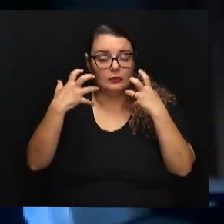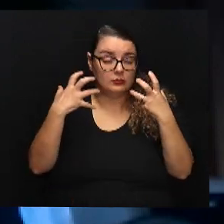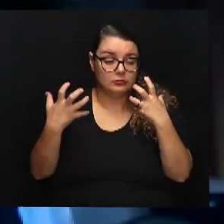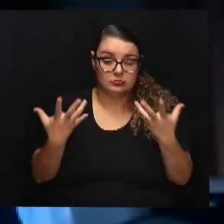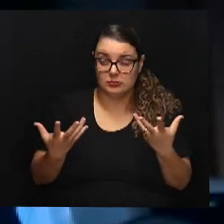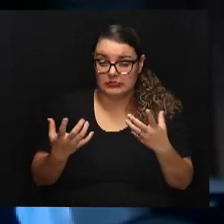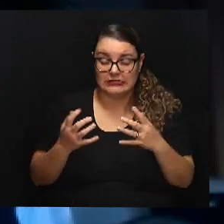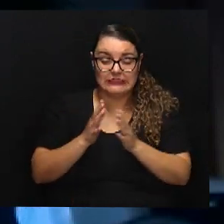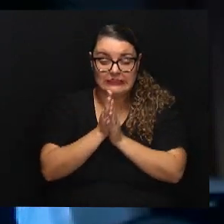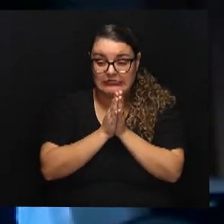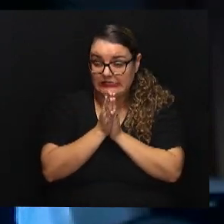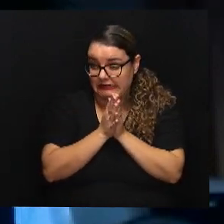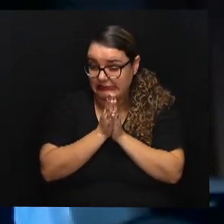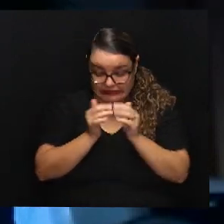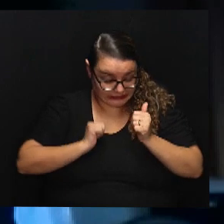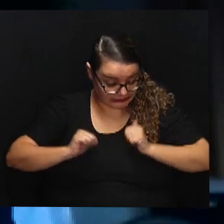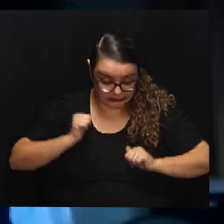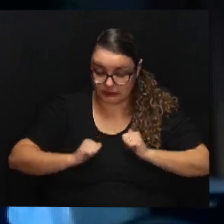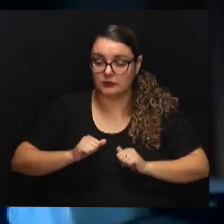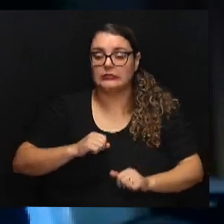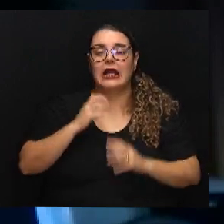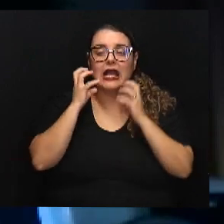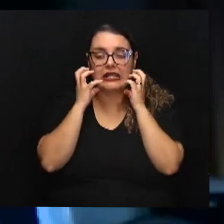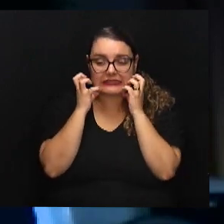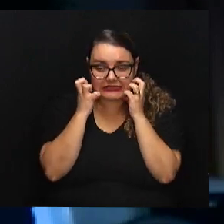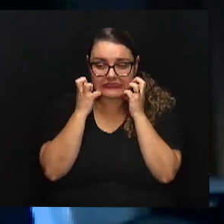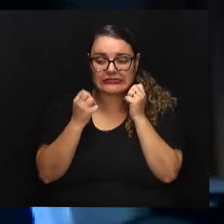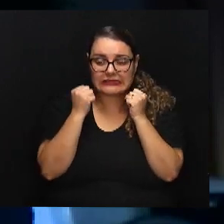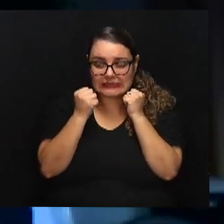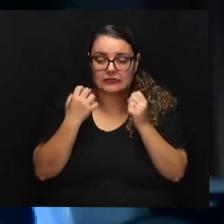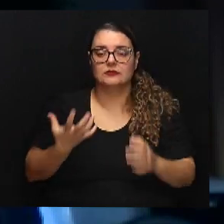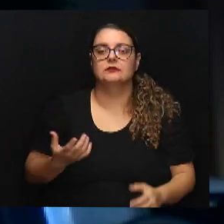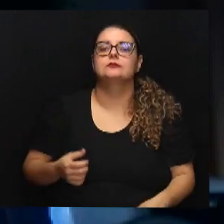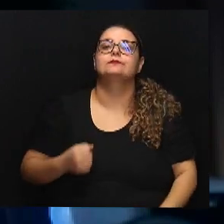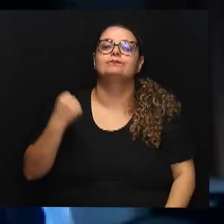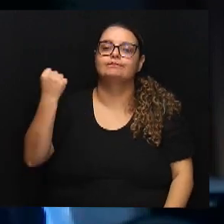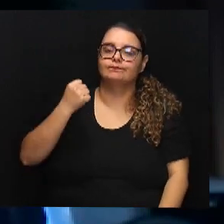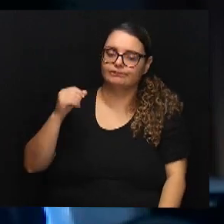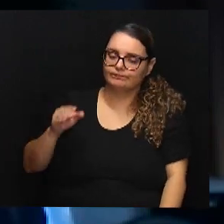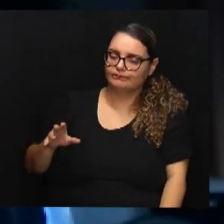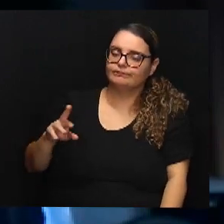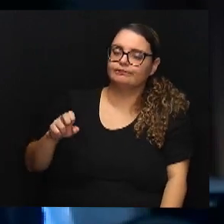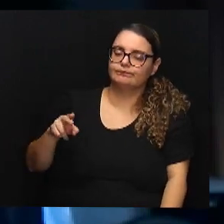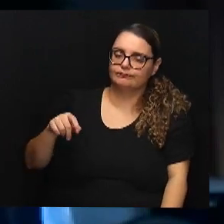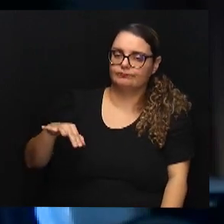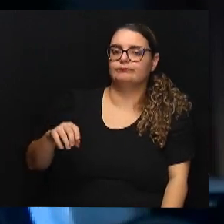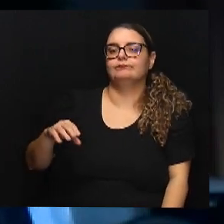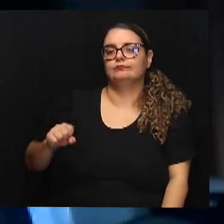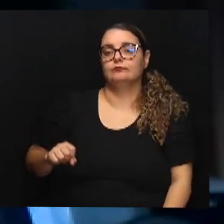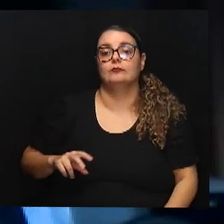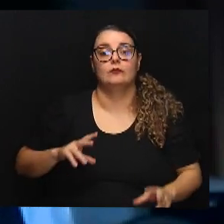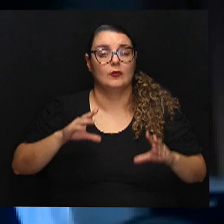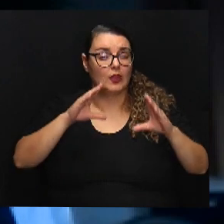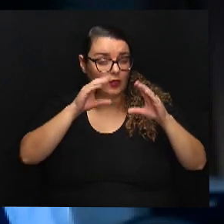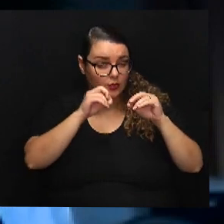dia de pior qualidade, com maior nível de estresse, maior nível de ansiedade, e também vai agravar o bruxismo.